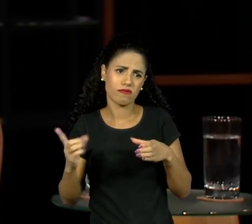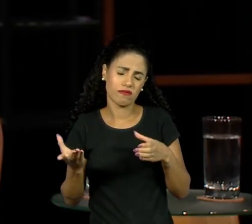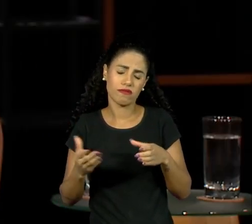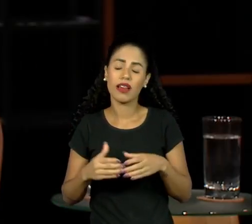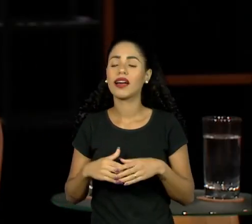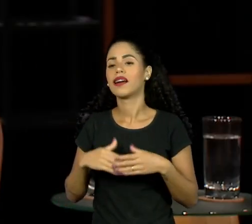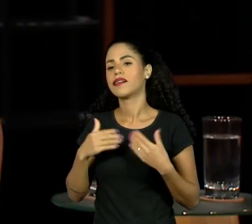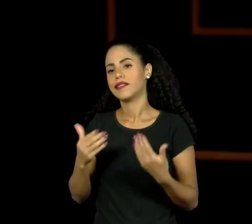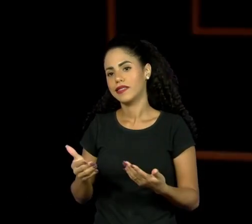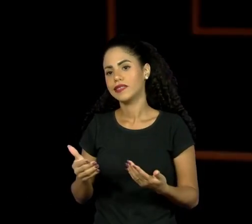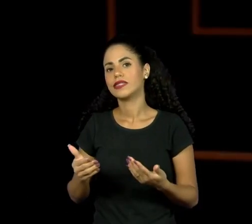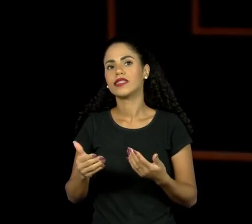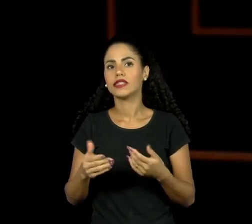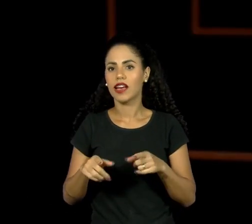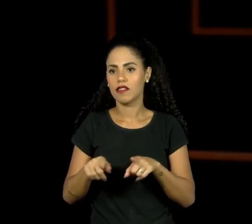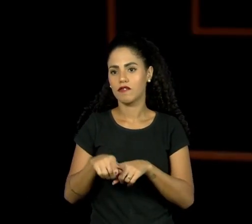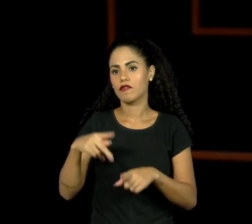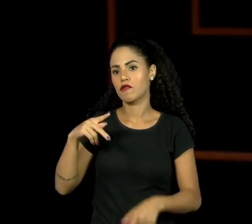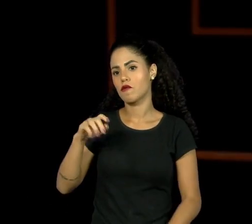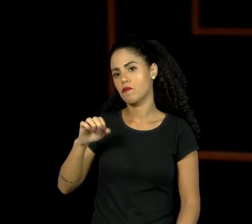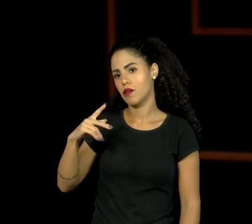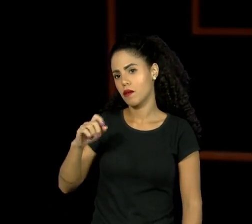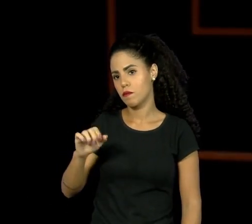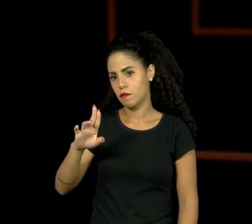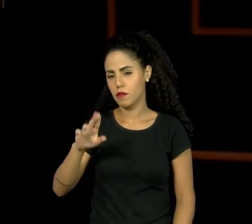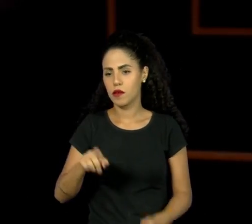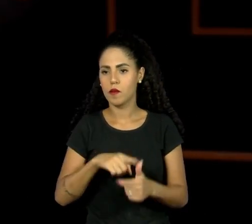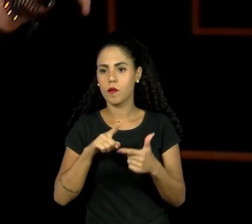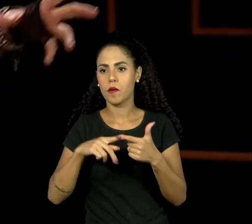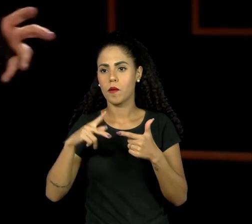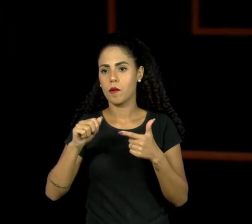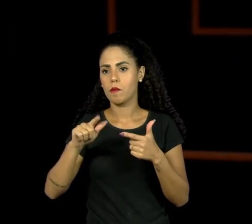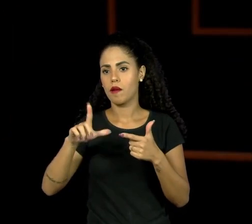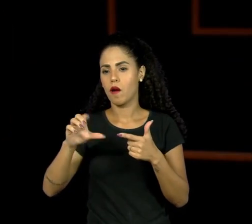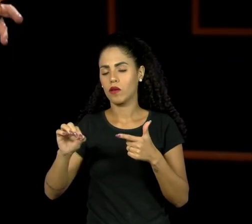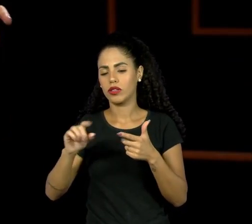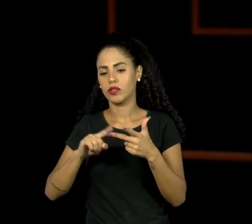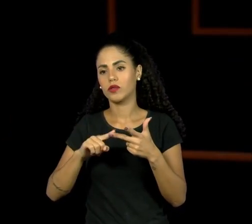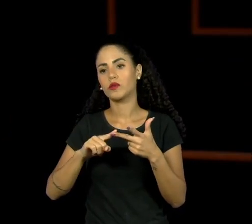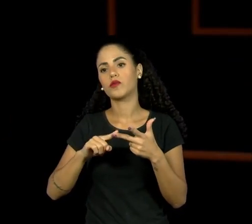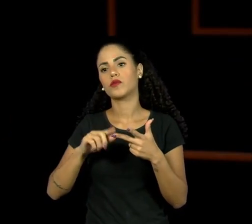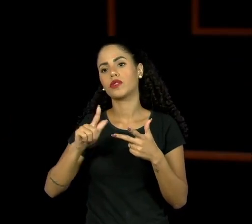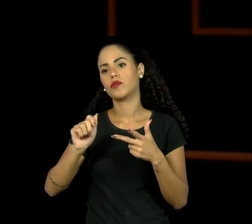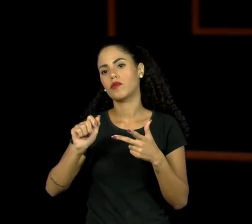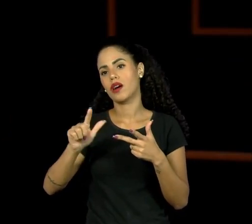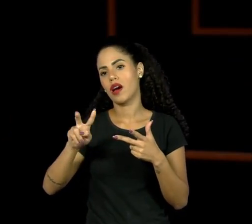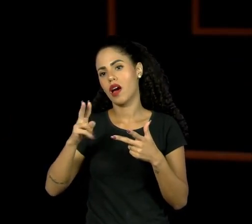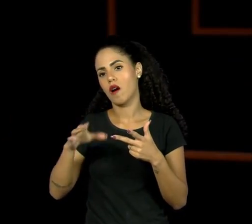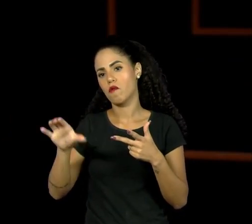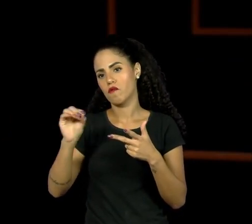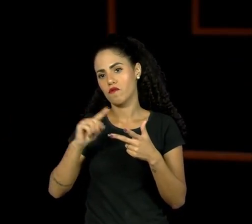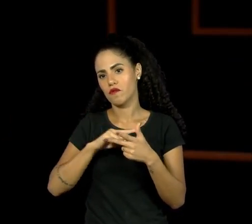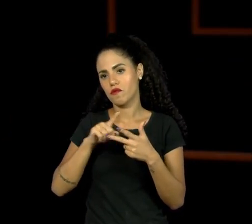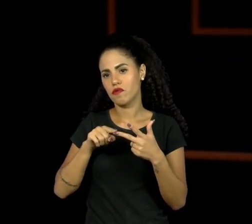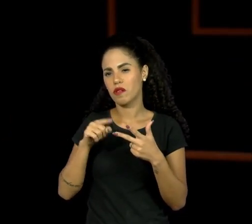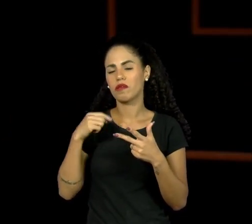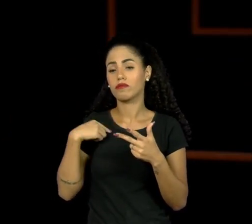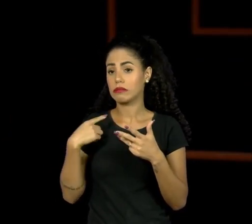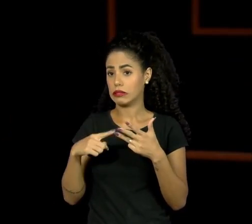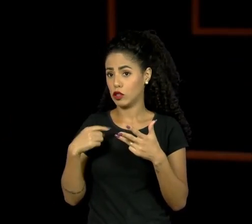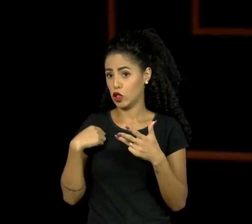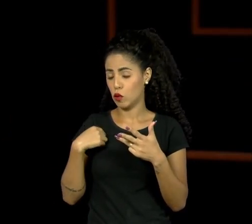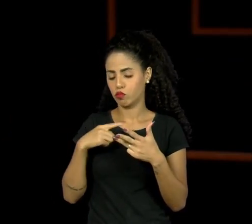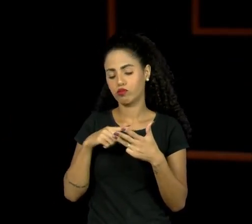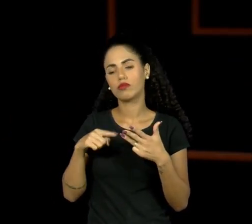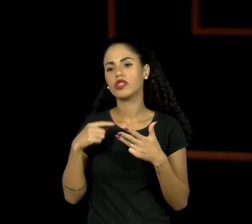E aí ficou Pepeu, eu, Paulinho, Galvão e a galera que estava com a gente. E nós fizemos aí uns 4 anos que Pepeu